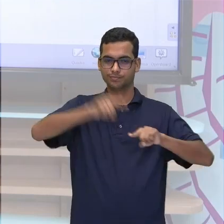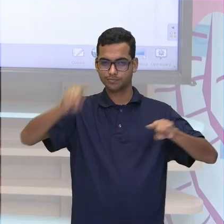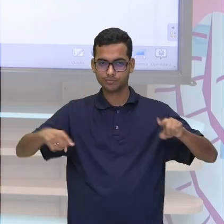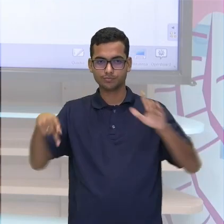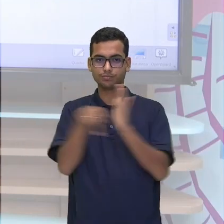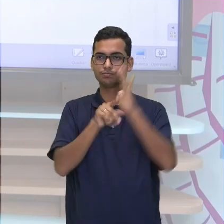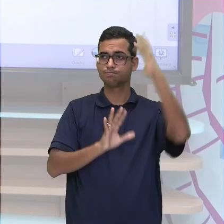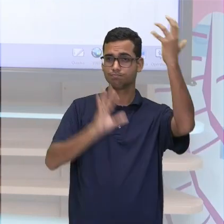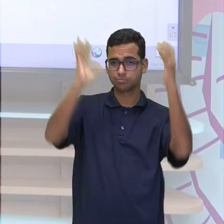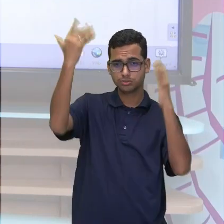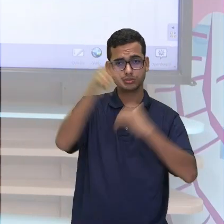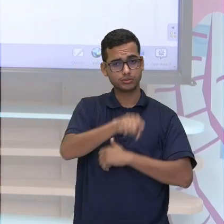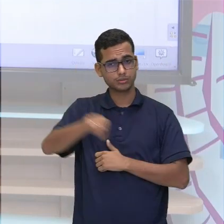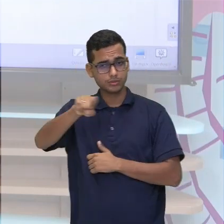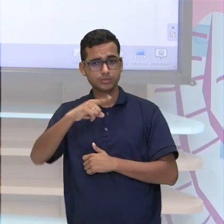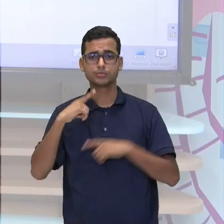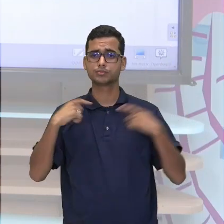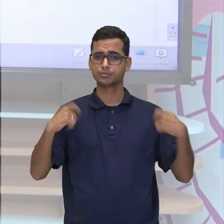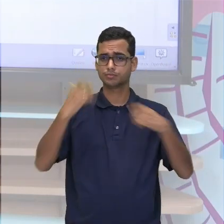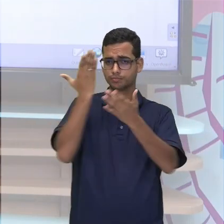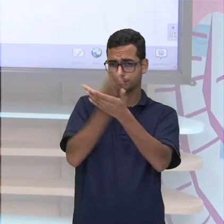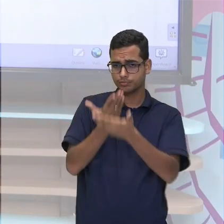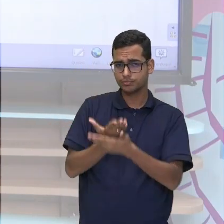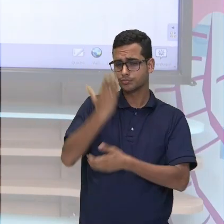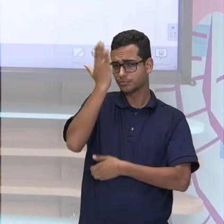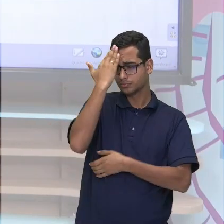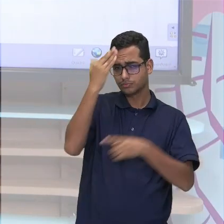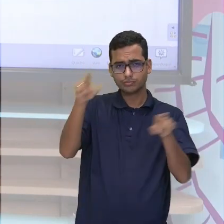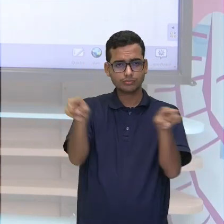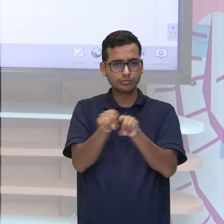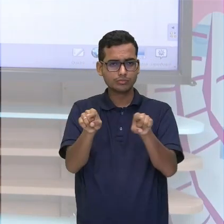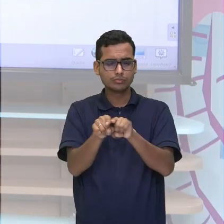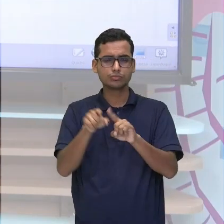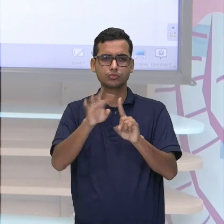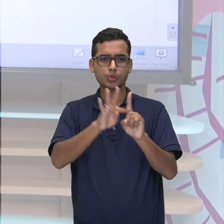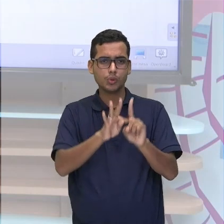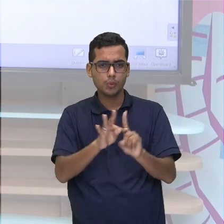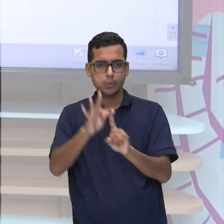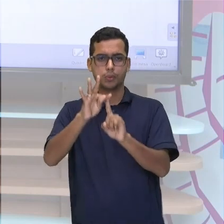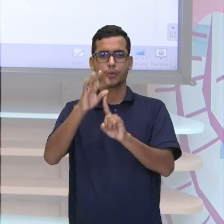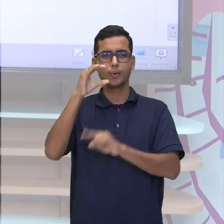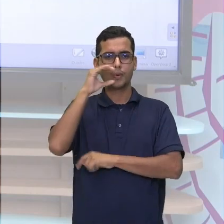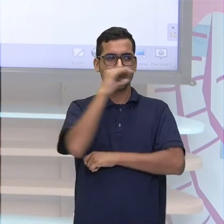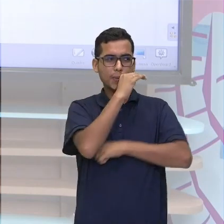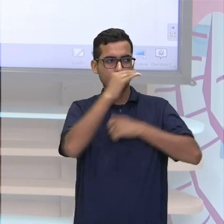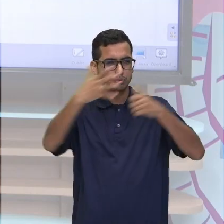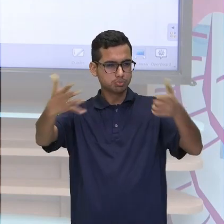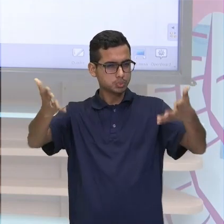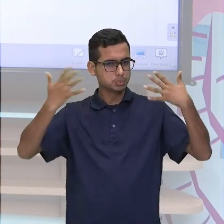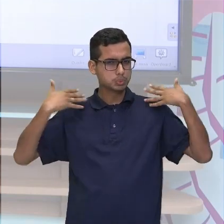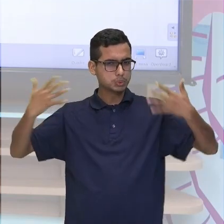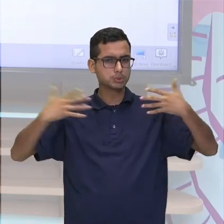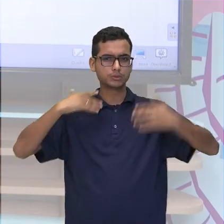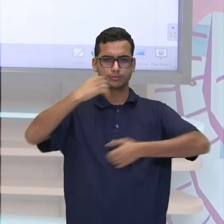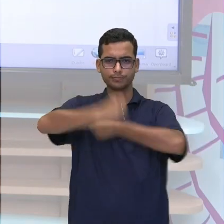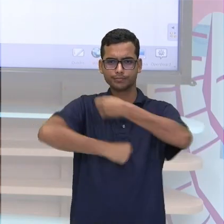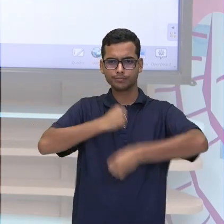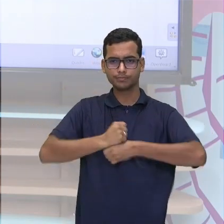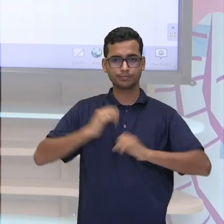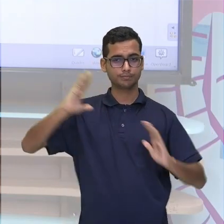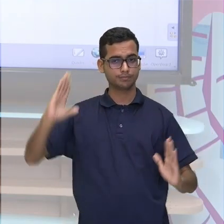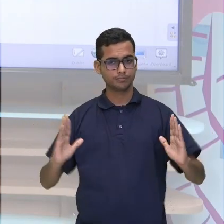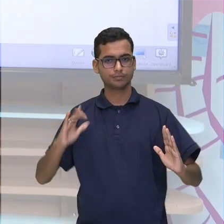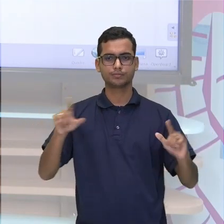que eu estou falando para vocês, né, com relação à temperatura mais elevada ali durante o ano e